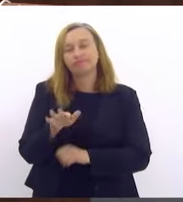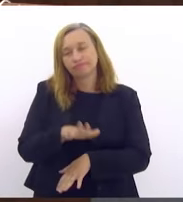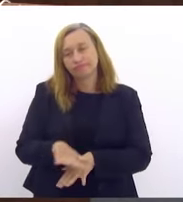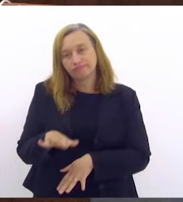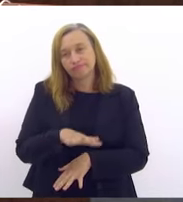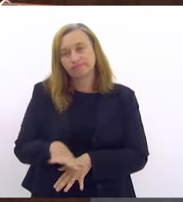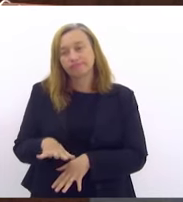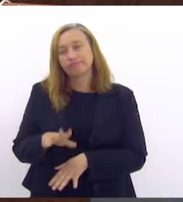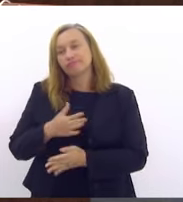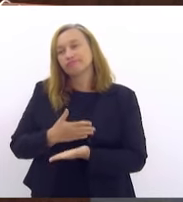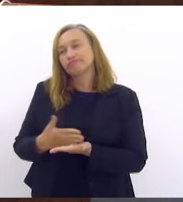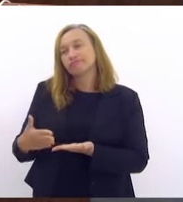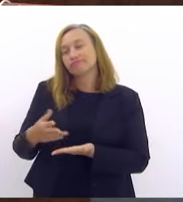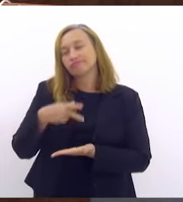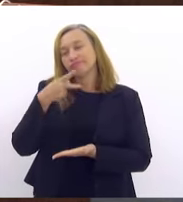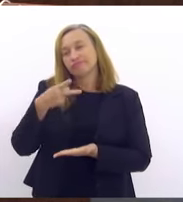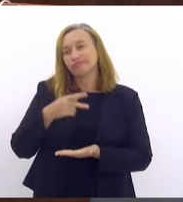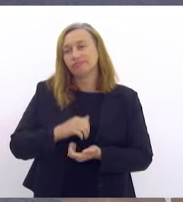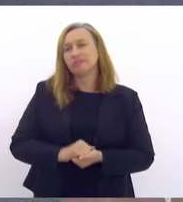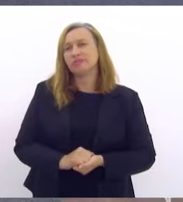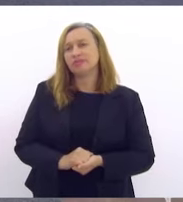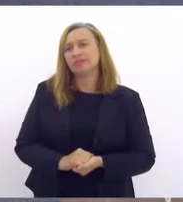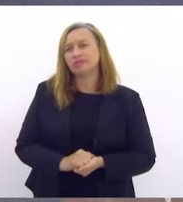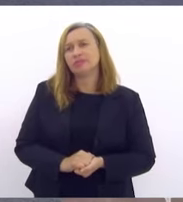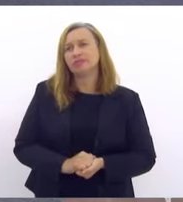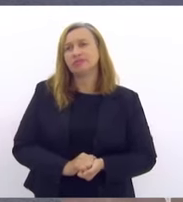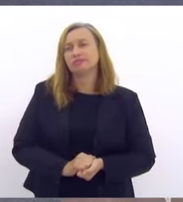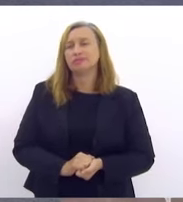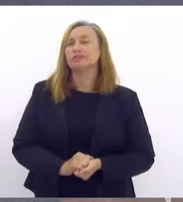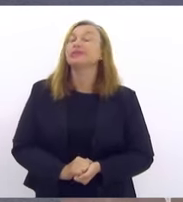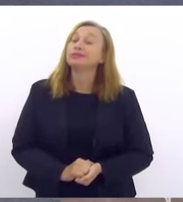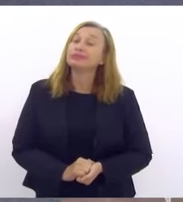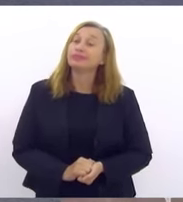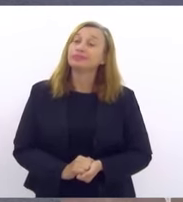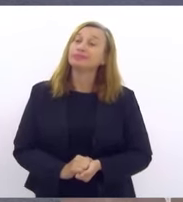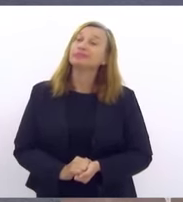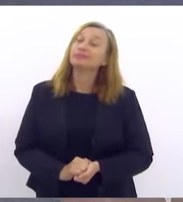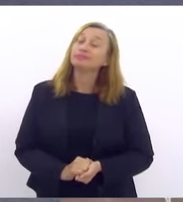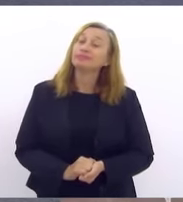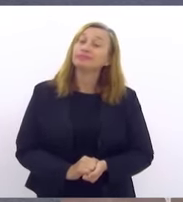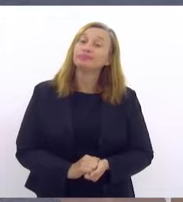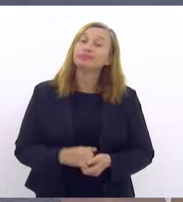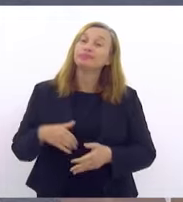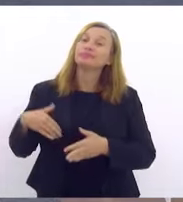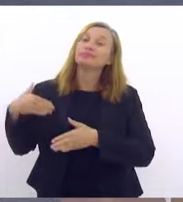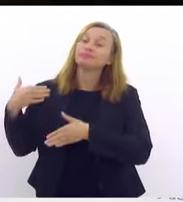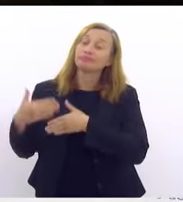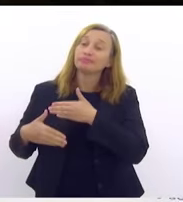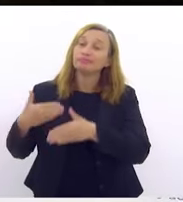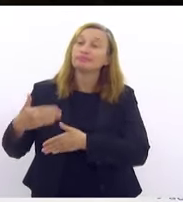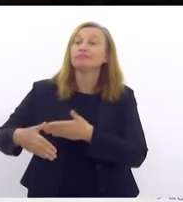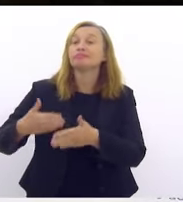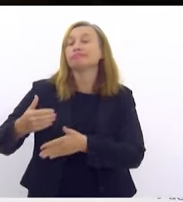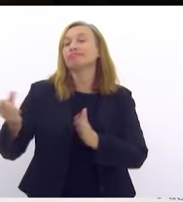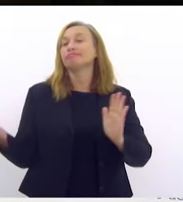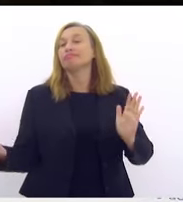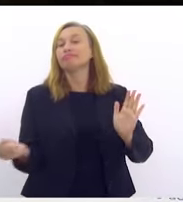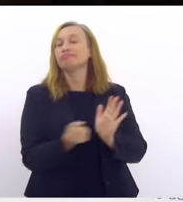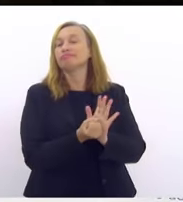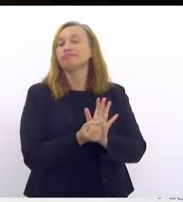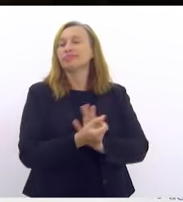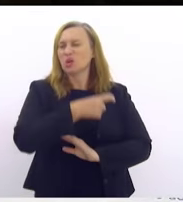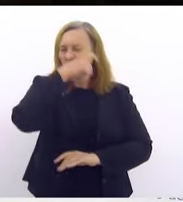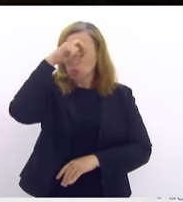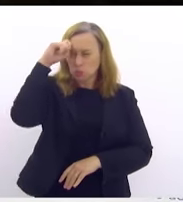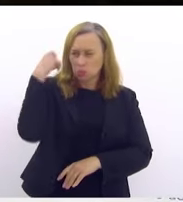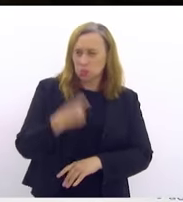e vou dar início ao meu discurso né Eh em uma trajetória marcada pela dedicação incansável